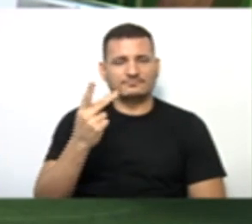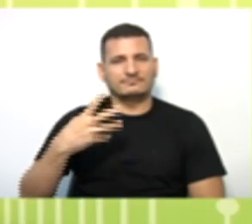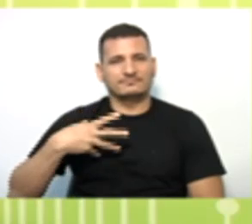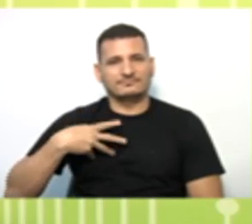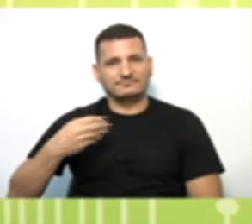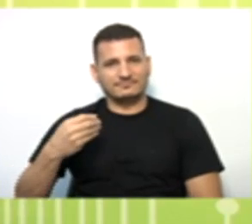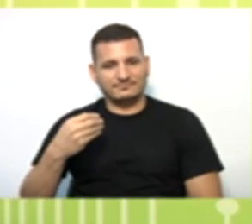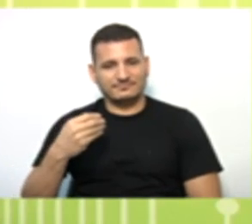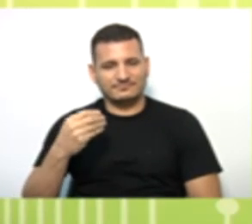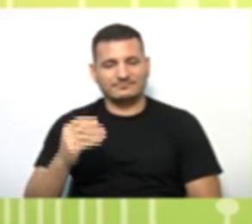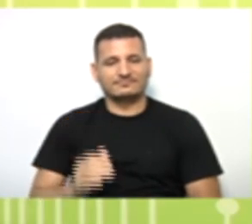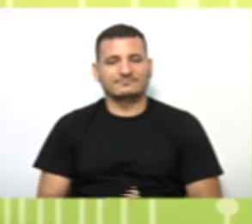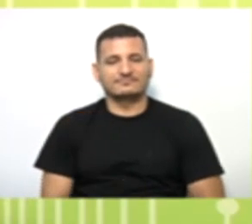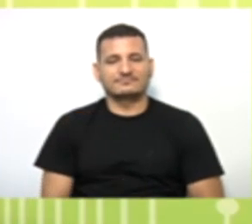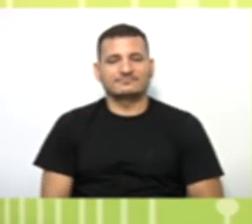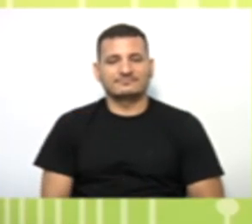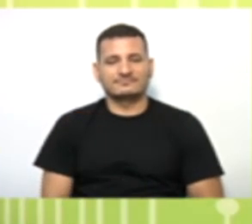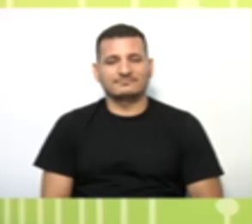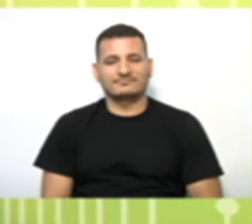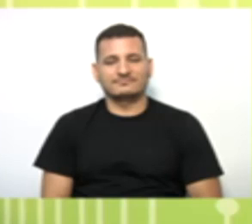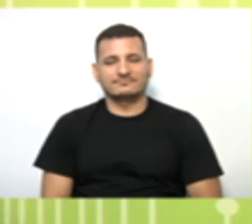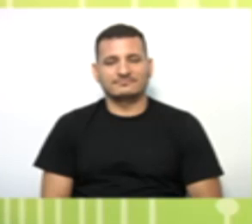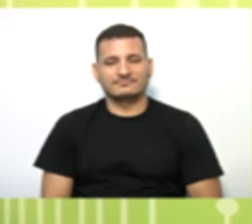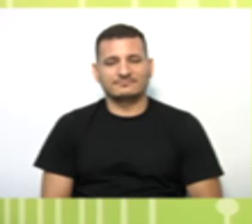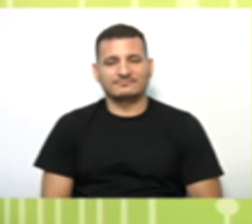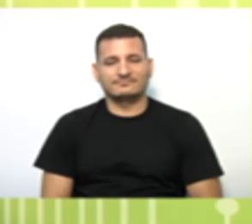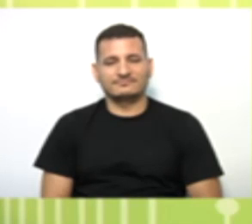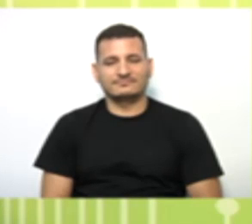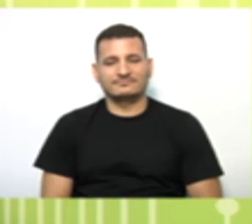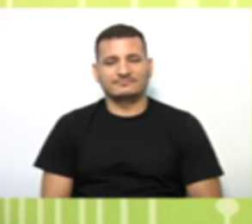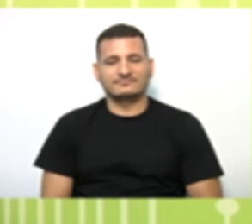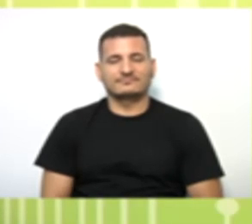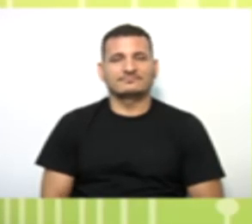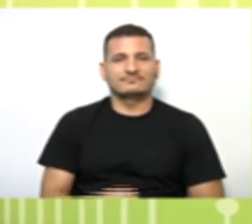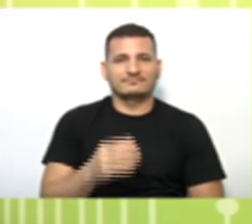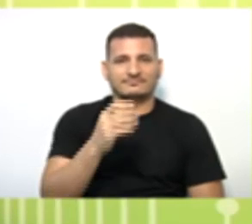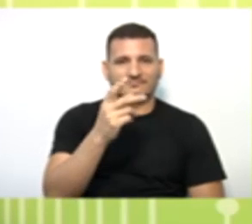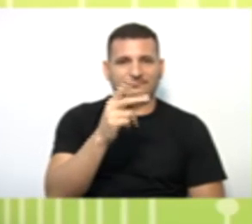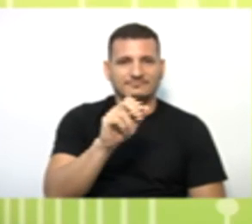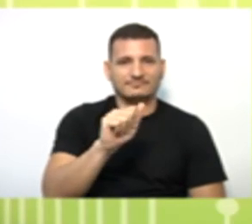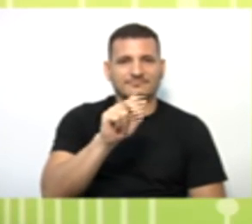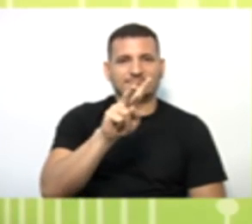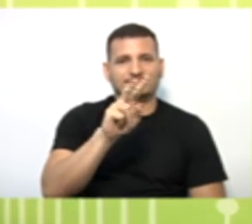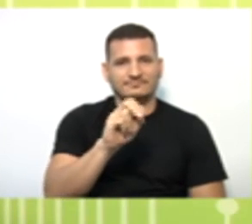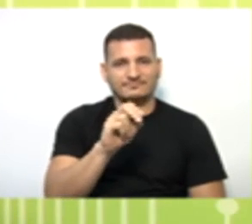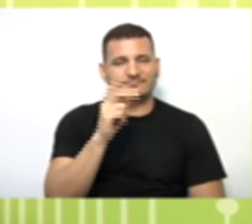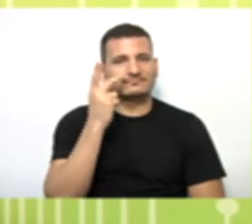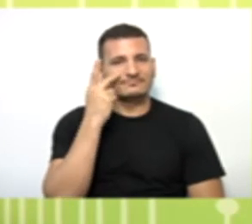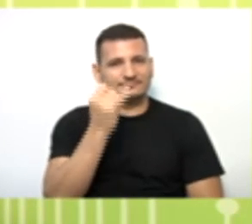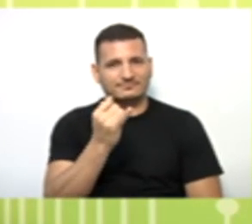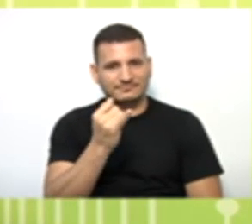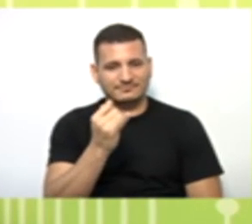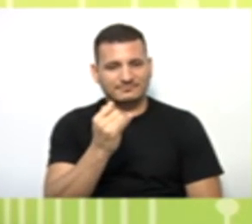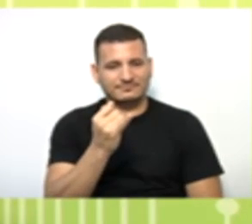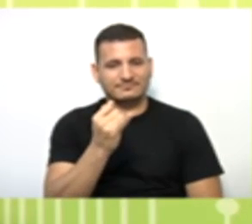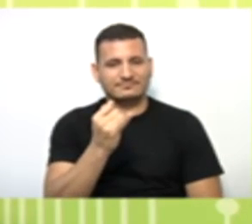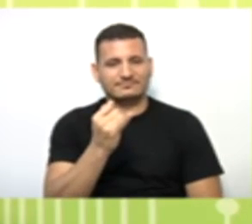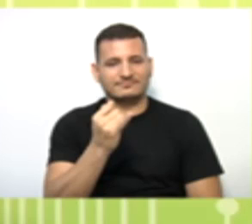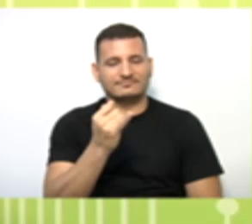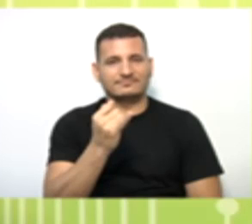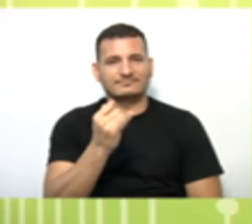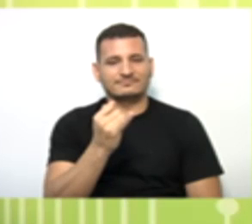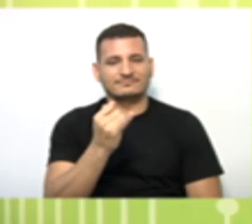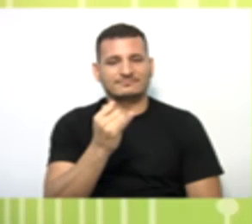grande sacada da situação. O que é? É exatamente isso. O avô não é pai? Sim, o